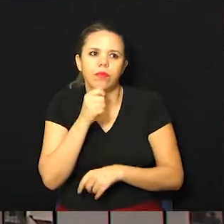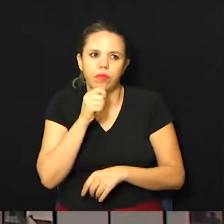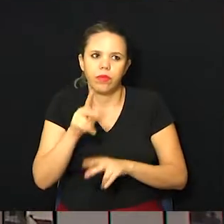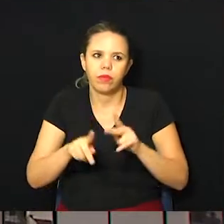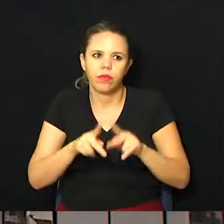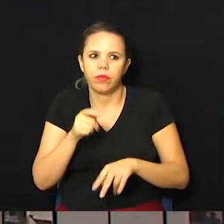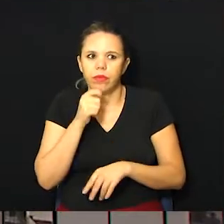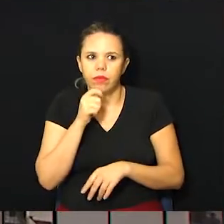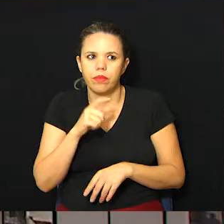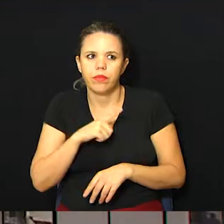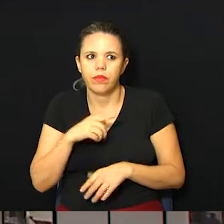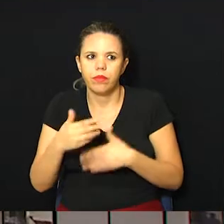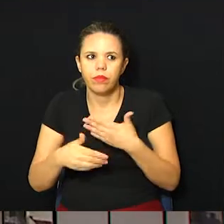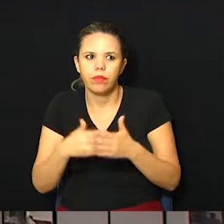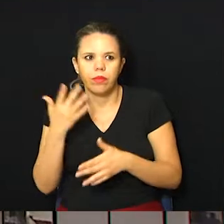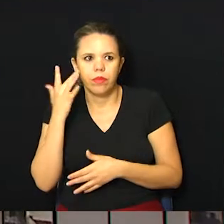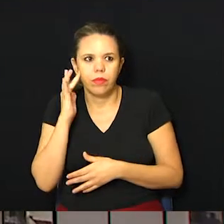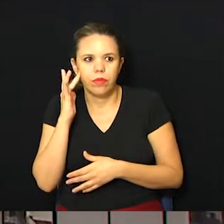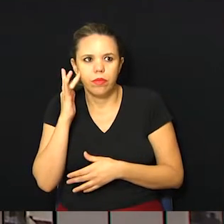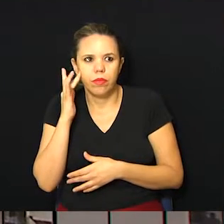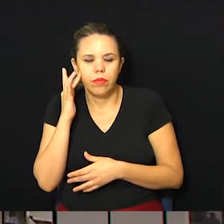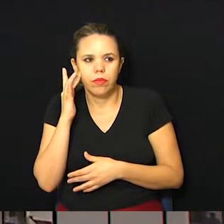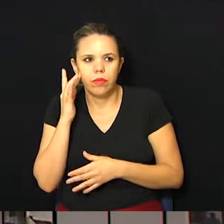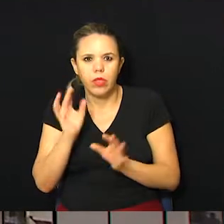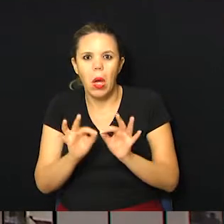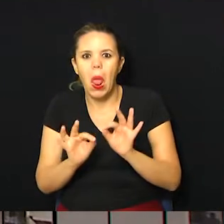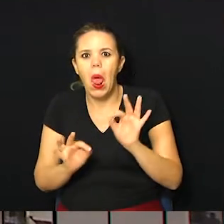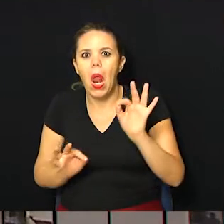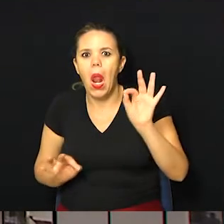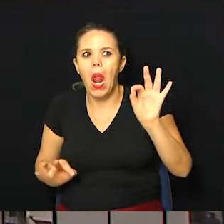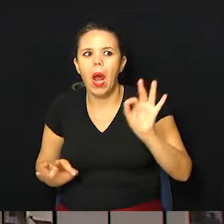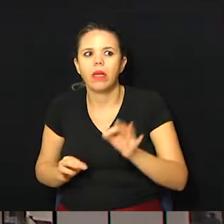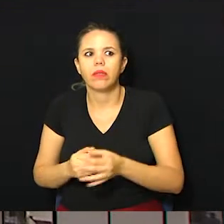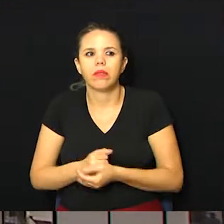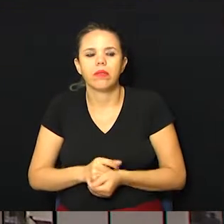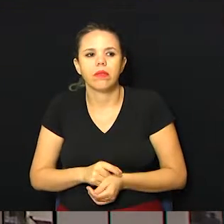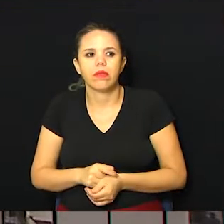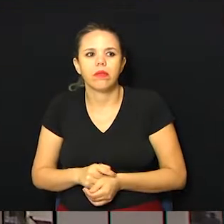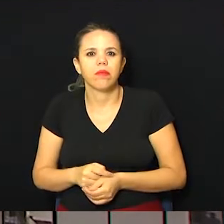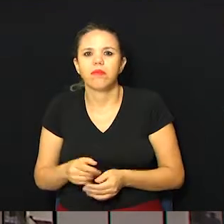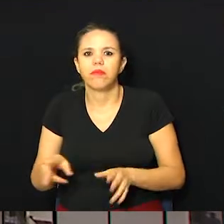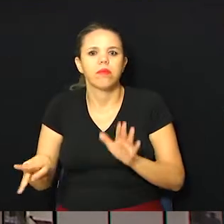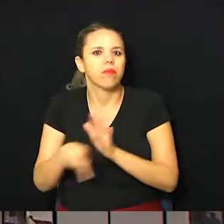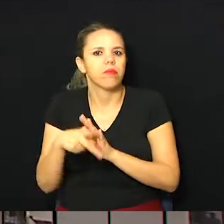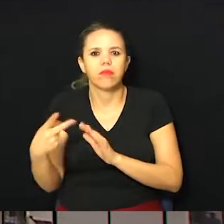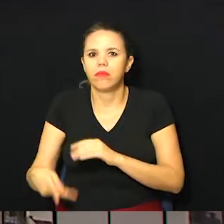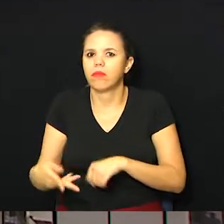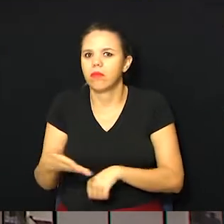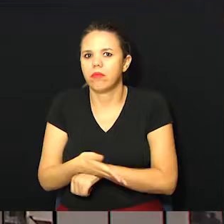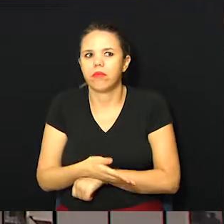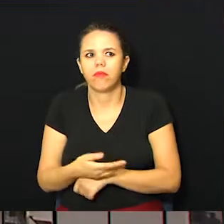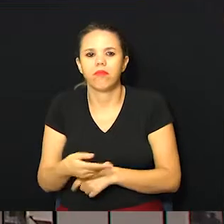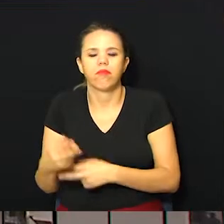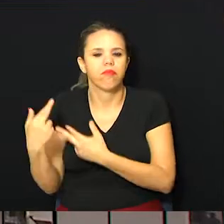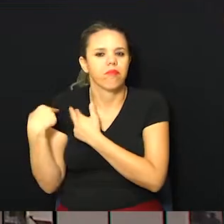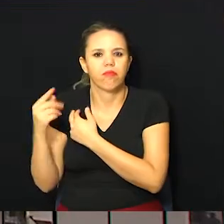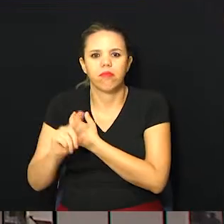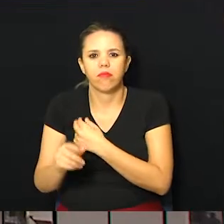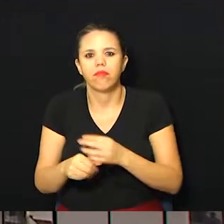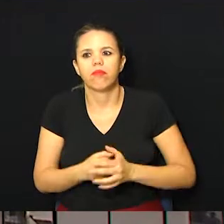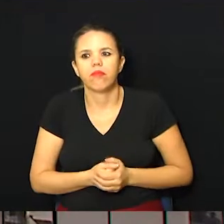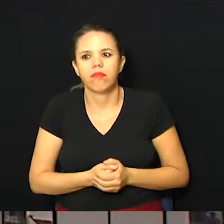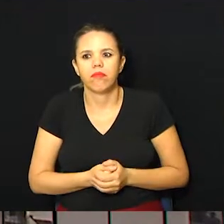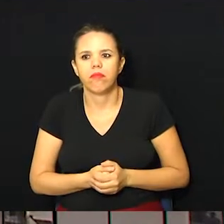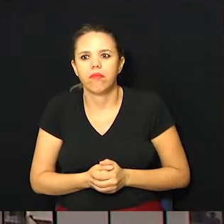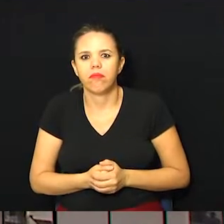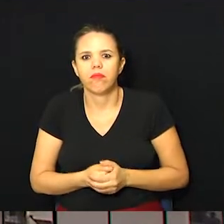uma tendência a achar que tudo aquilo que está longe geograficamente não lhe pertence, não lhe compete. Como é que vocês enxergam